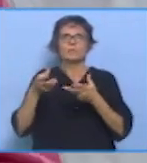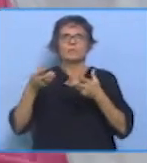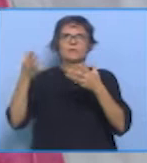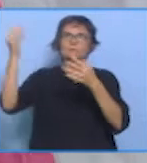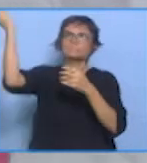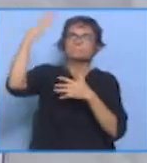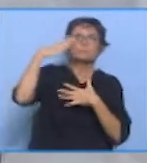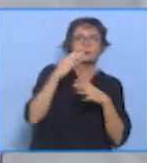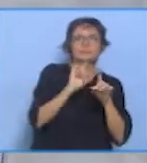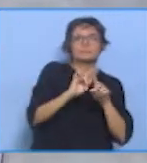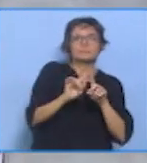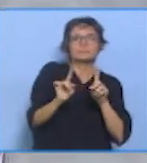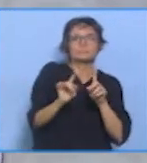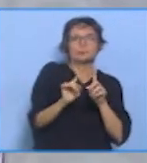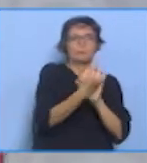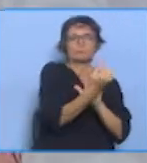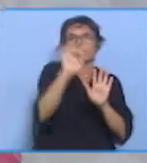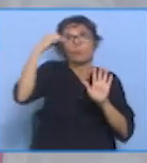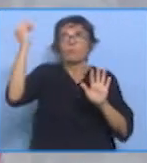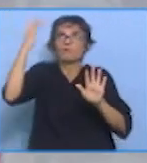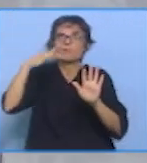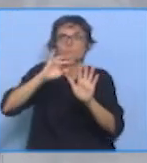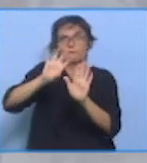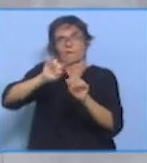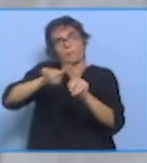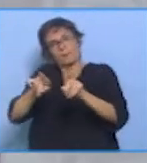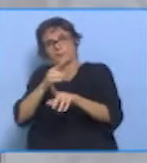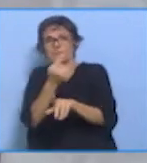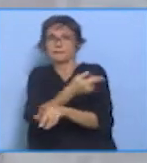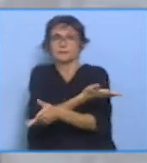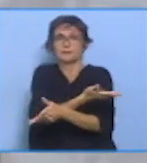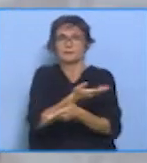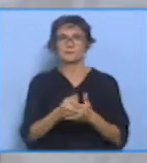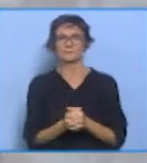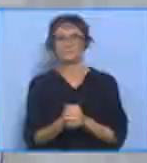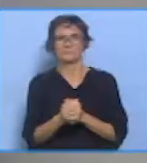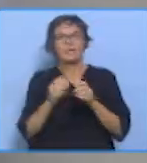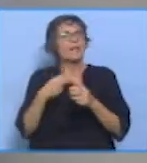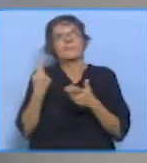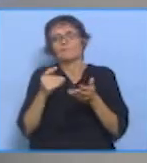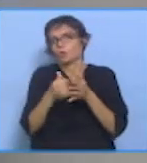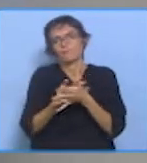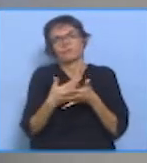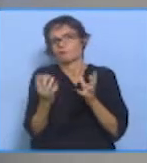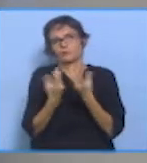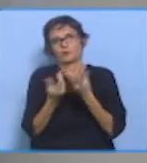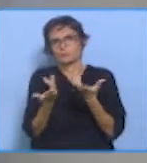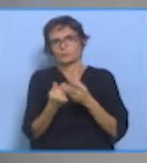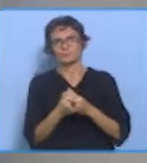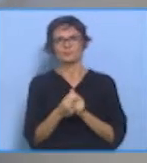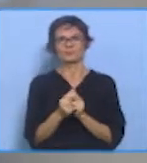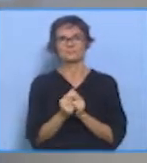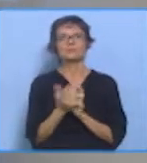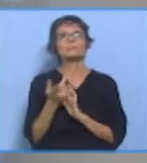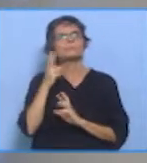o fundamental, não é viver o Evangelho de Jesus. Sim, vamos ainda então a esta investigação